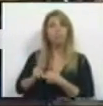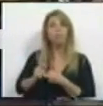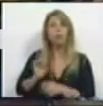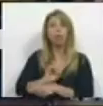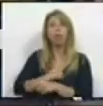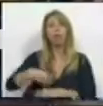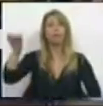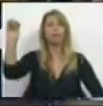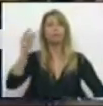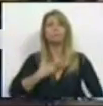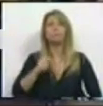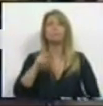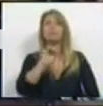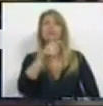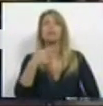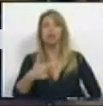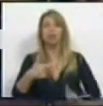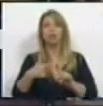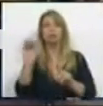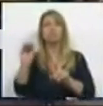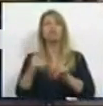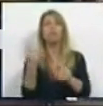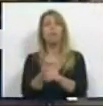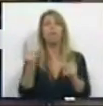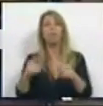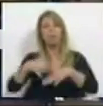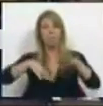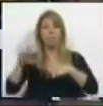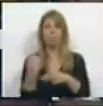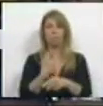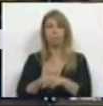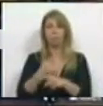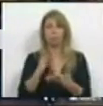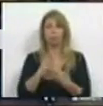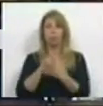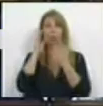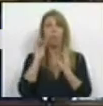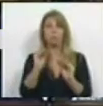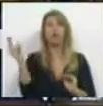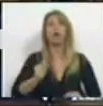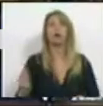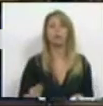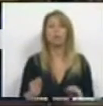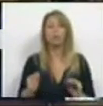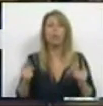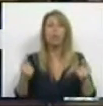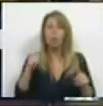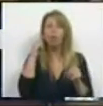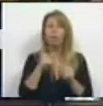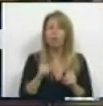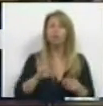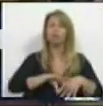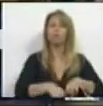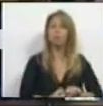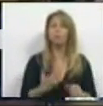ensino artístico? Houve ou não cumplicidade? E melhor, houve ou não intenção na destruição das escolas de ensino